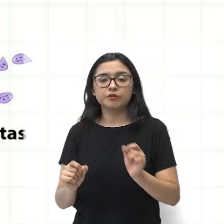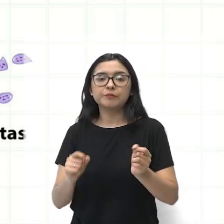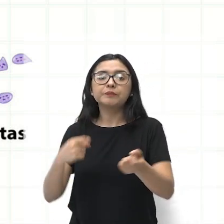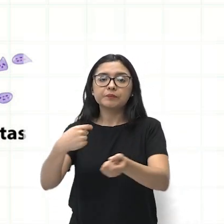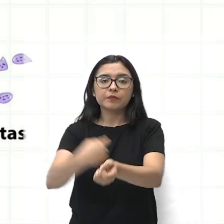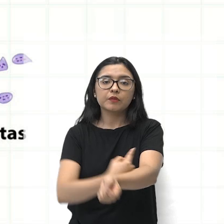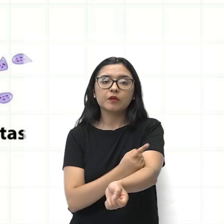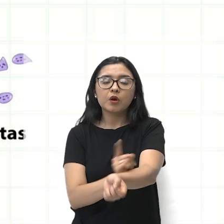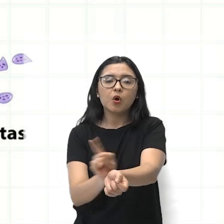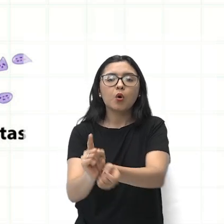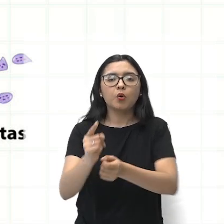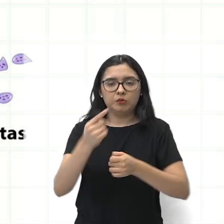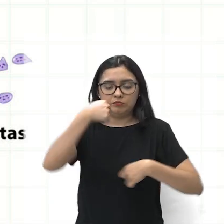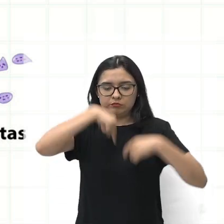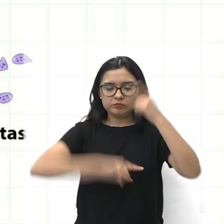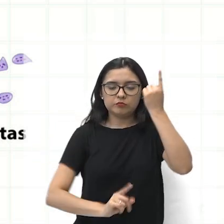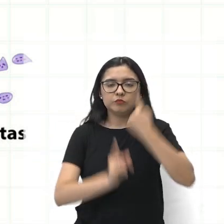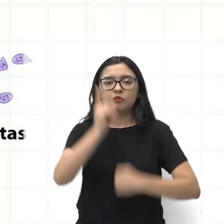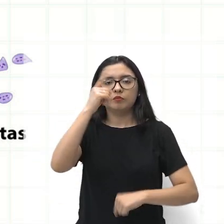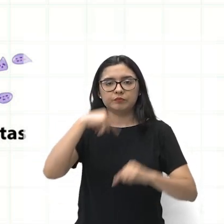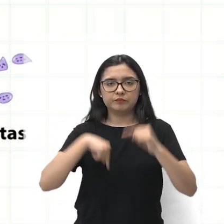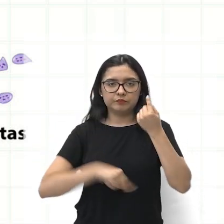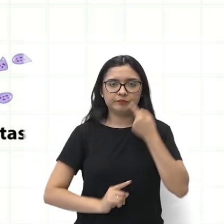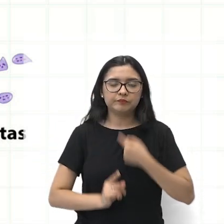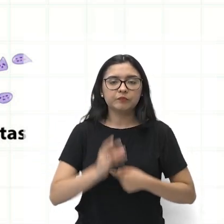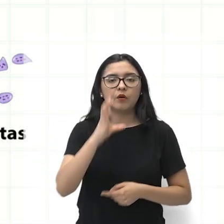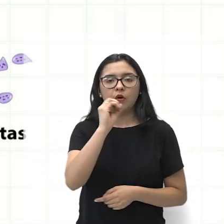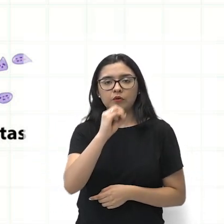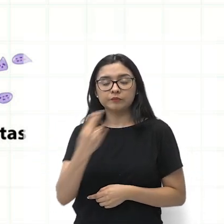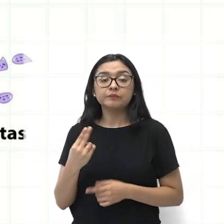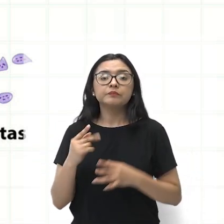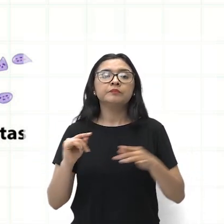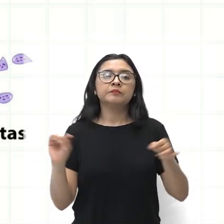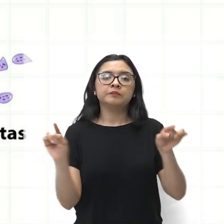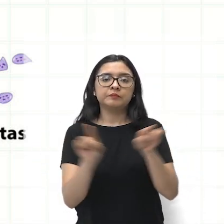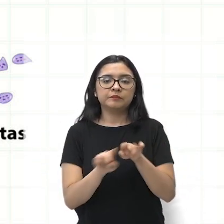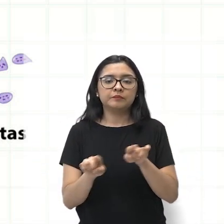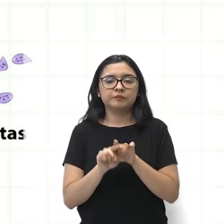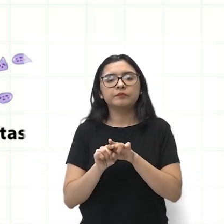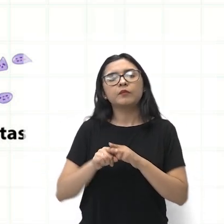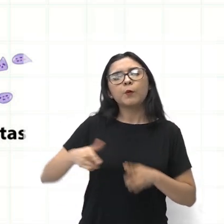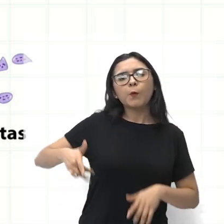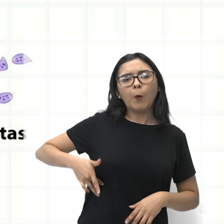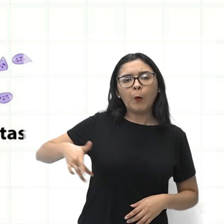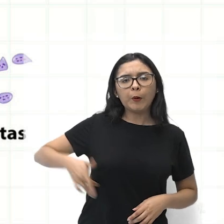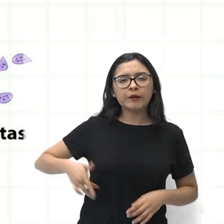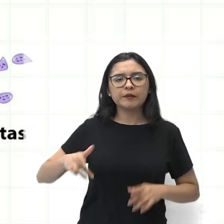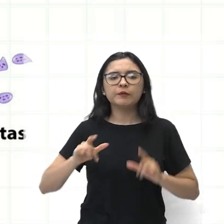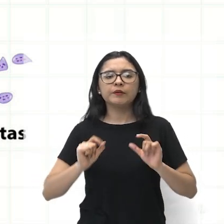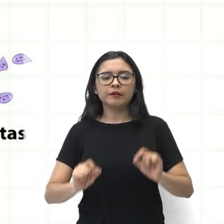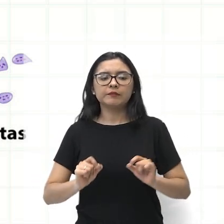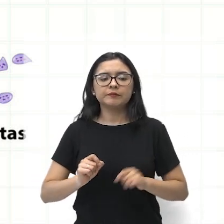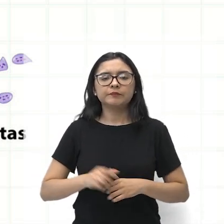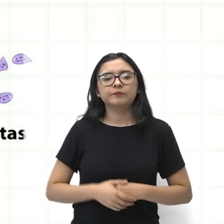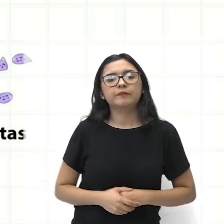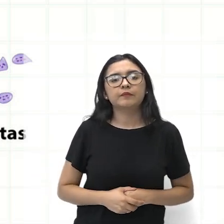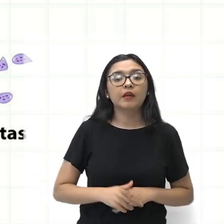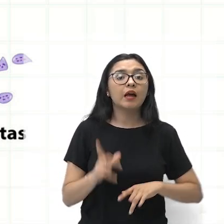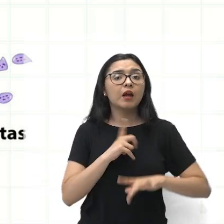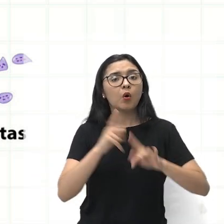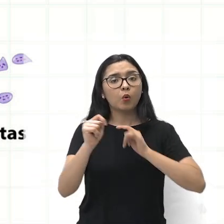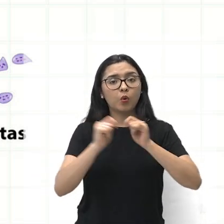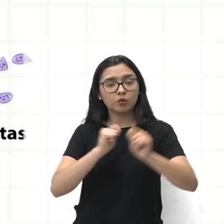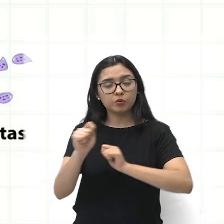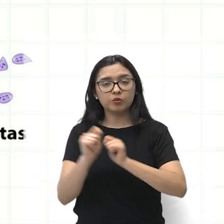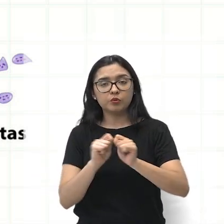levar o oxigênio, certo? E o nosso rim é quem controla